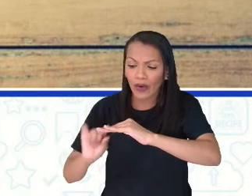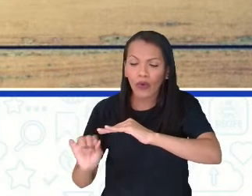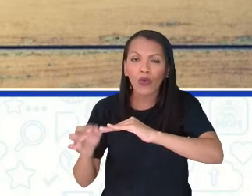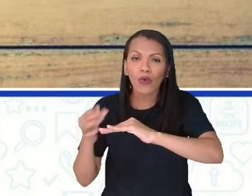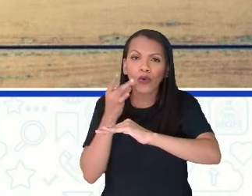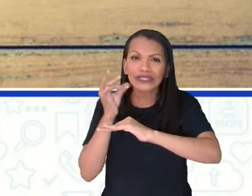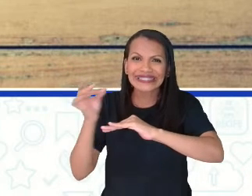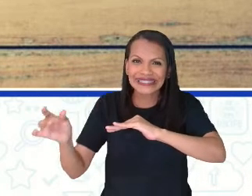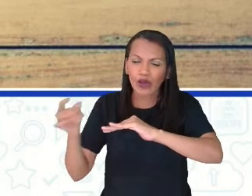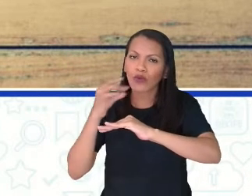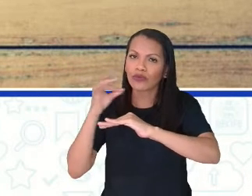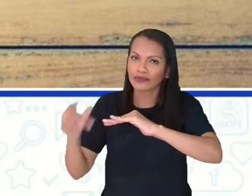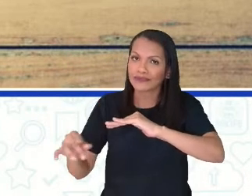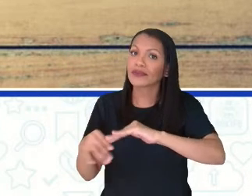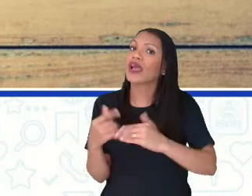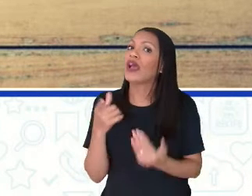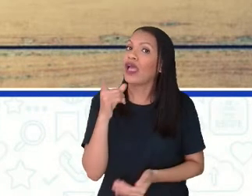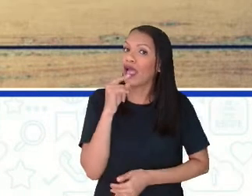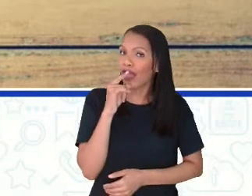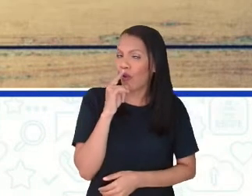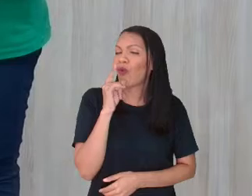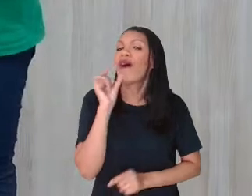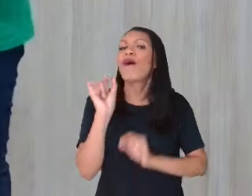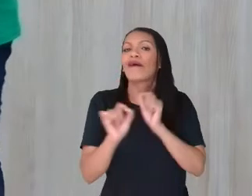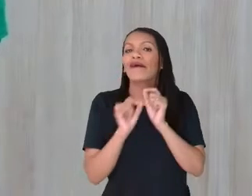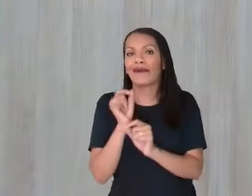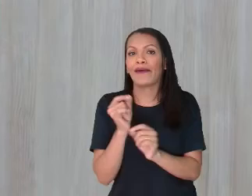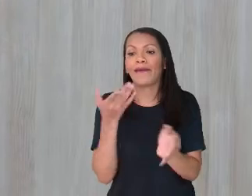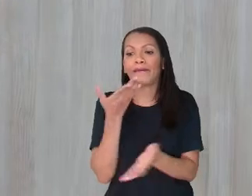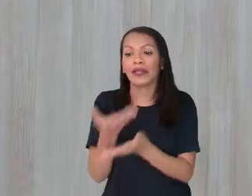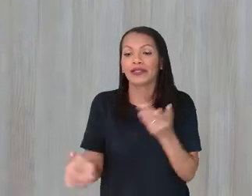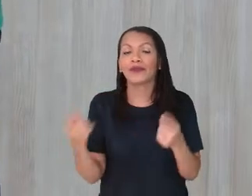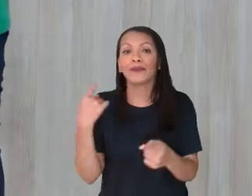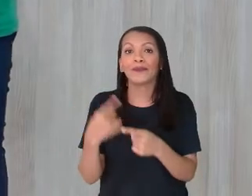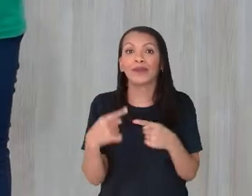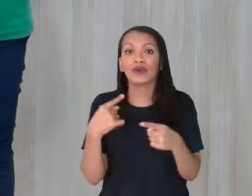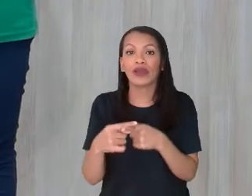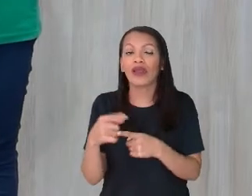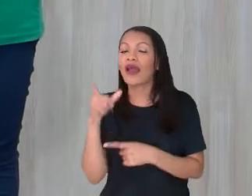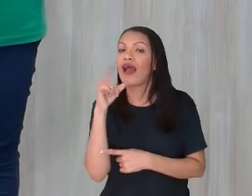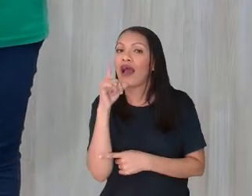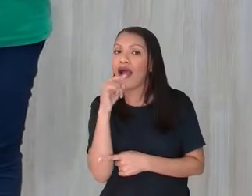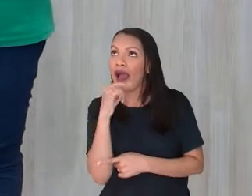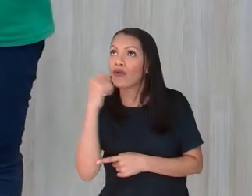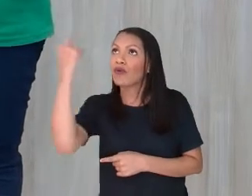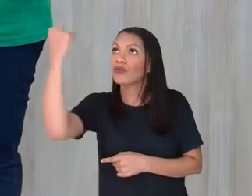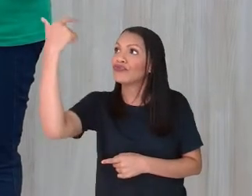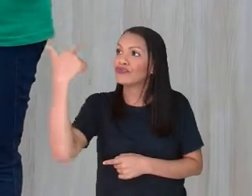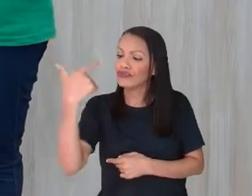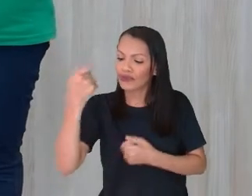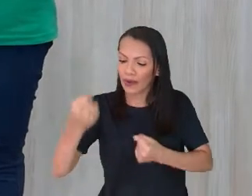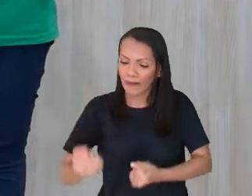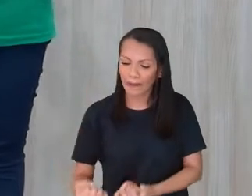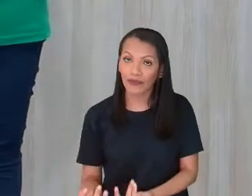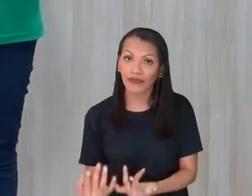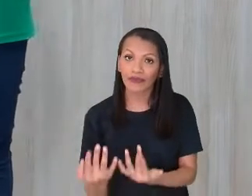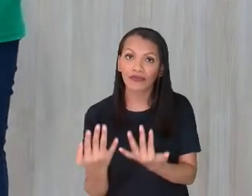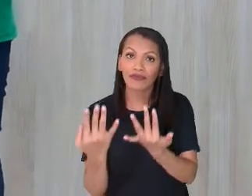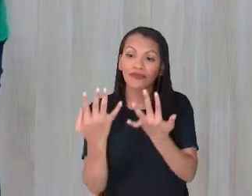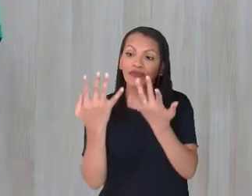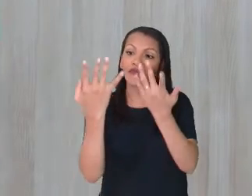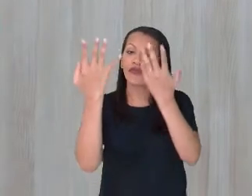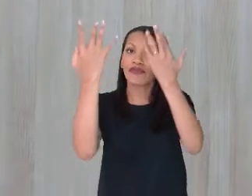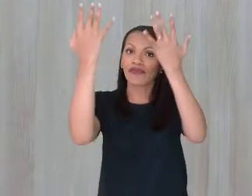água, nós perdemos. O mais importante desse processo aí era a parte sólida. Então, a evaporação vai